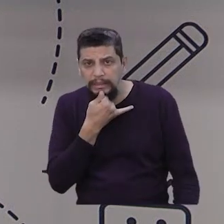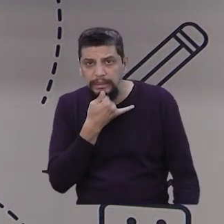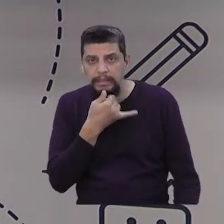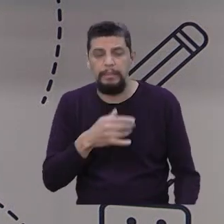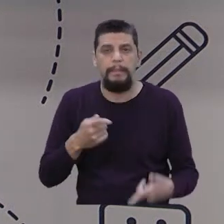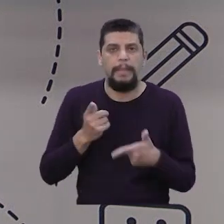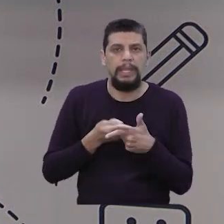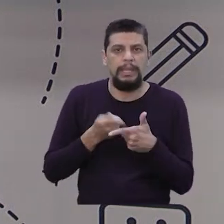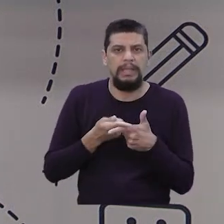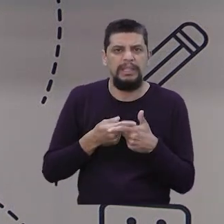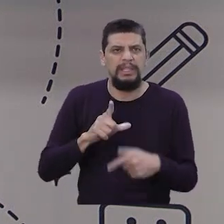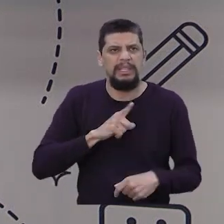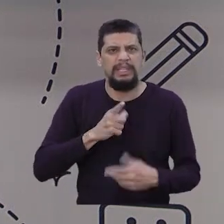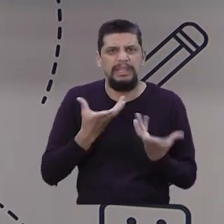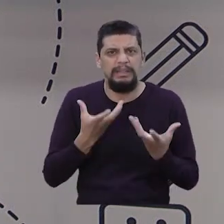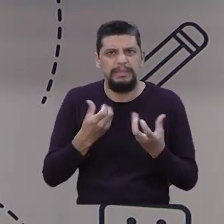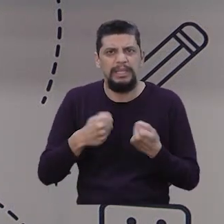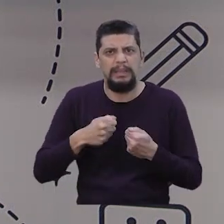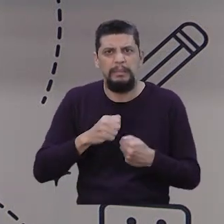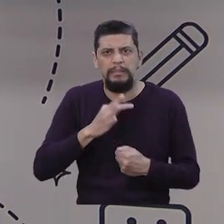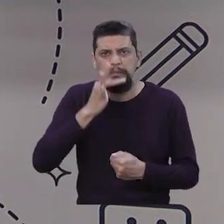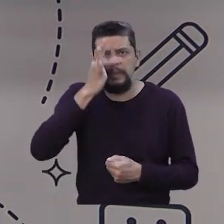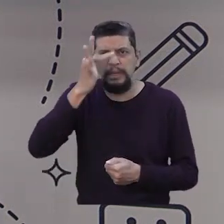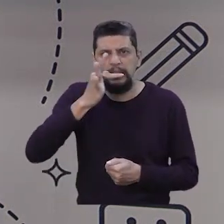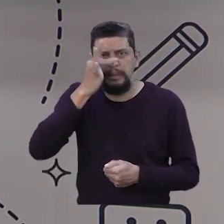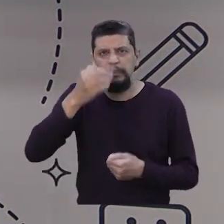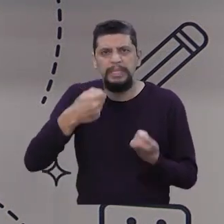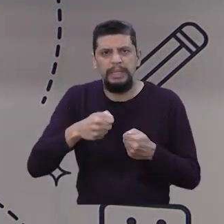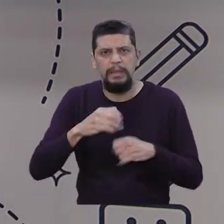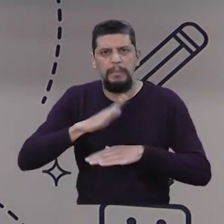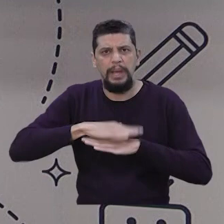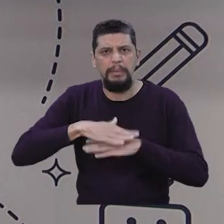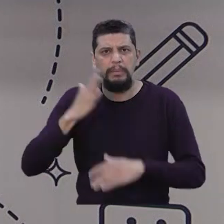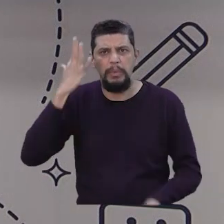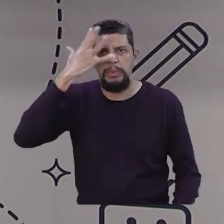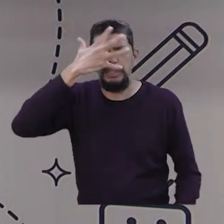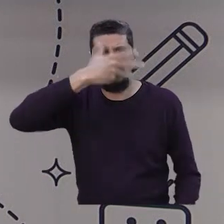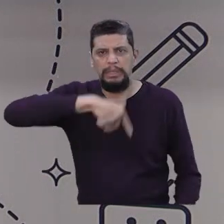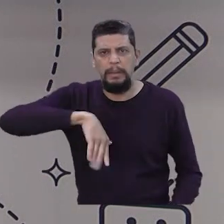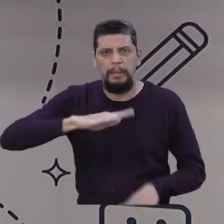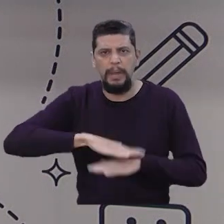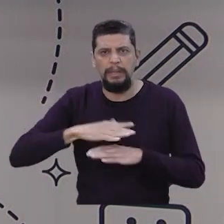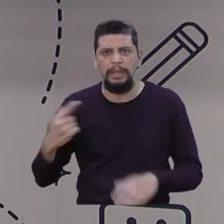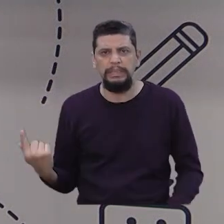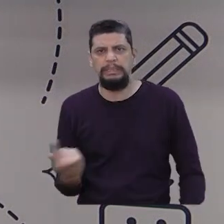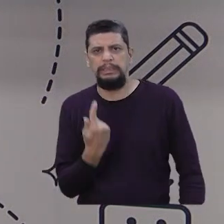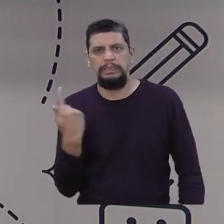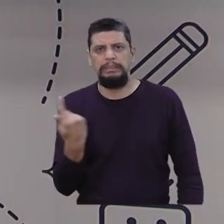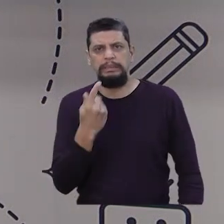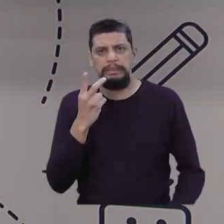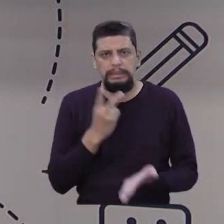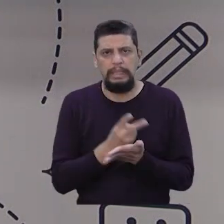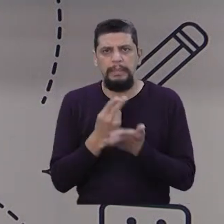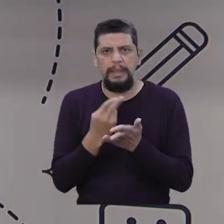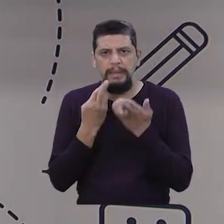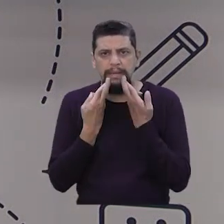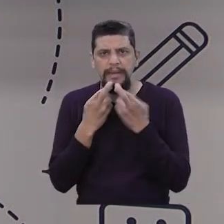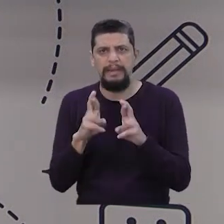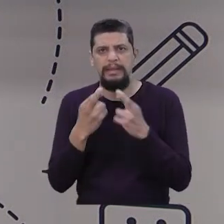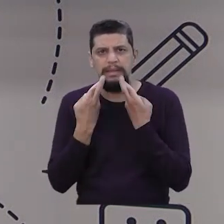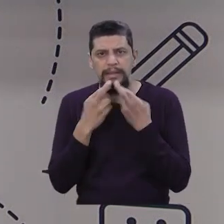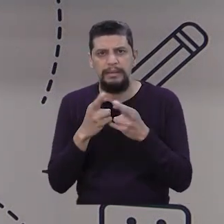ele precisava muito ter mais flores, precisava ser mais alto, precisava ser mais bonito, o tempo todo.